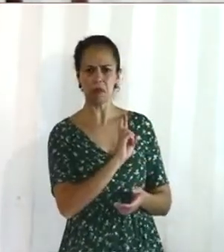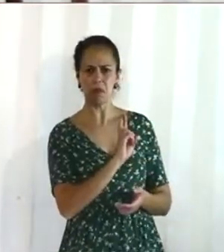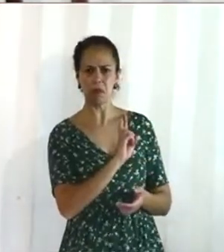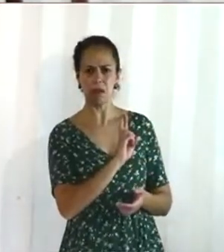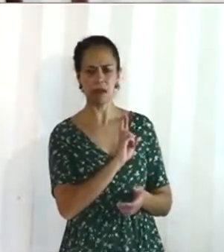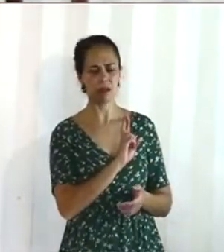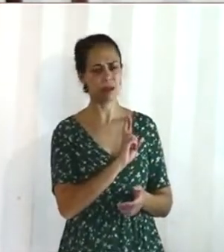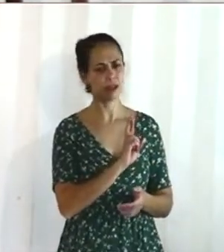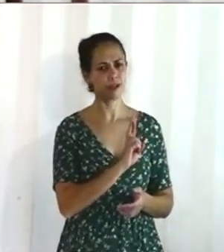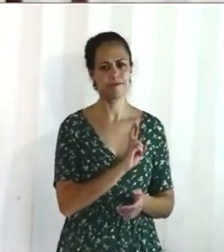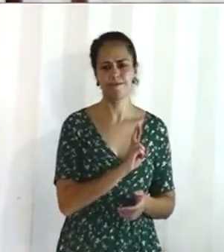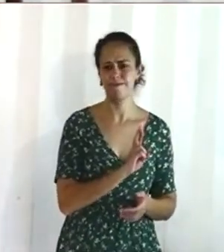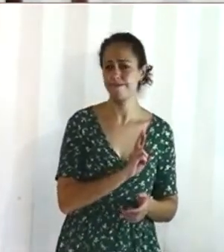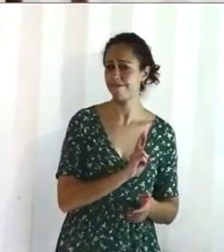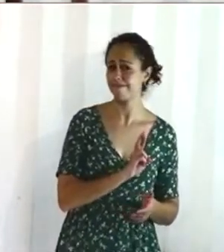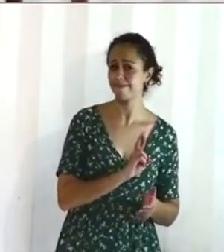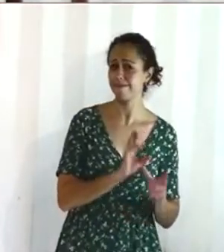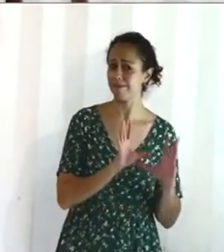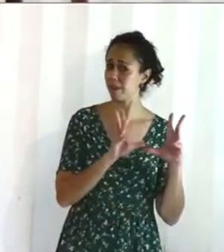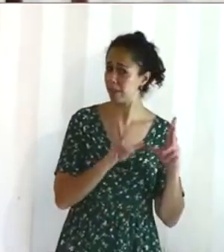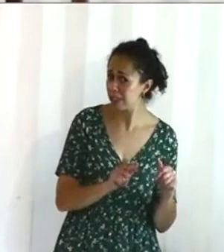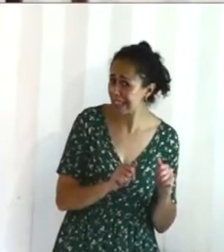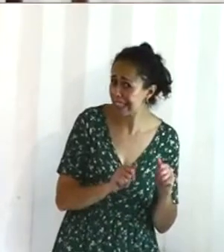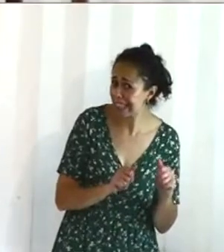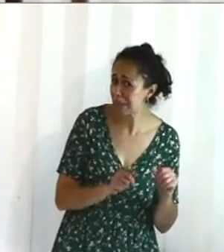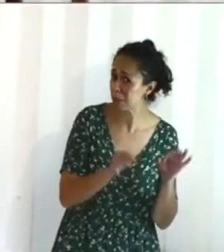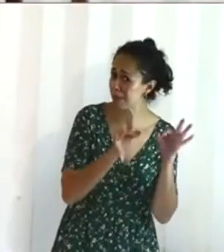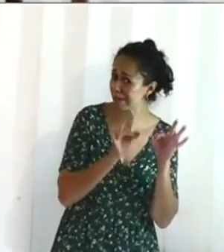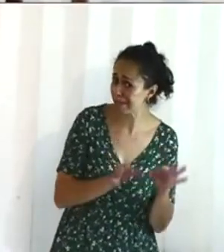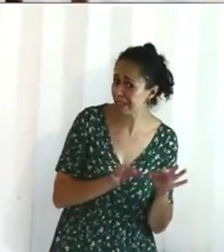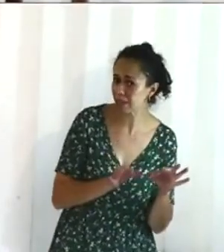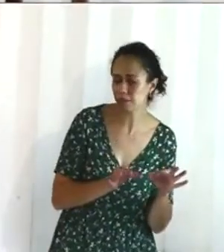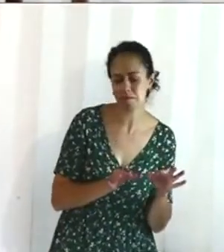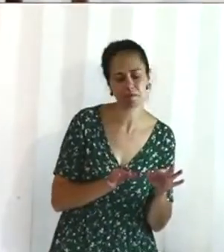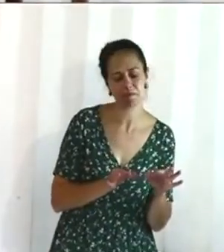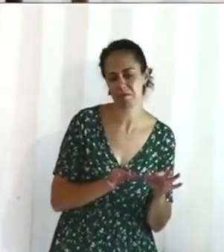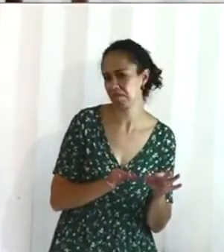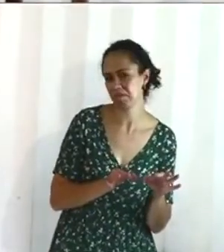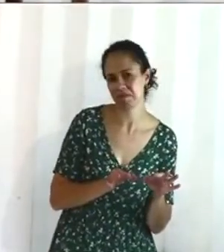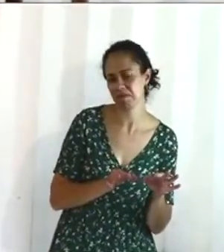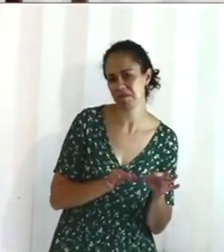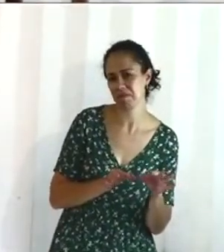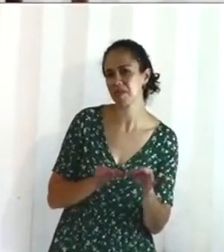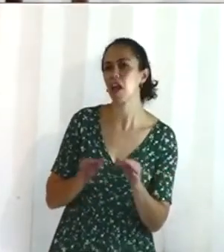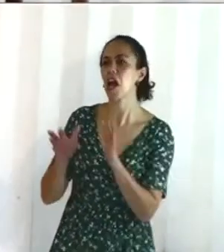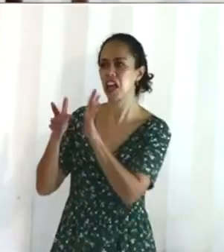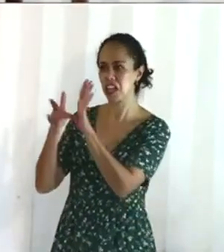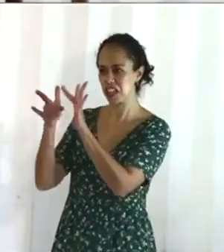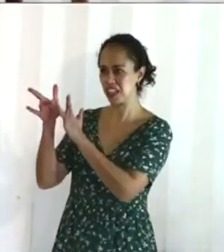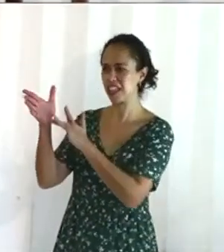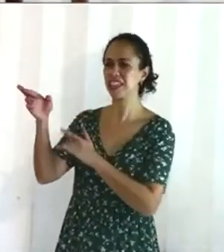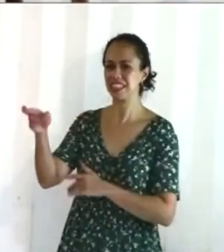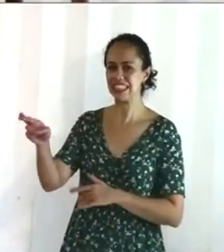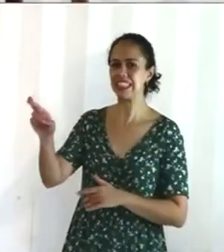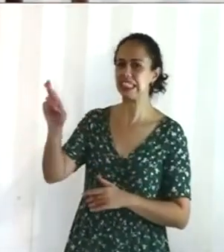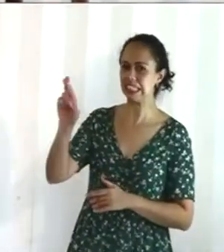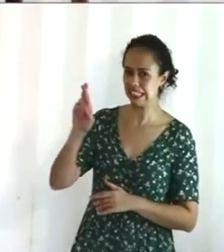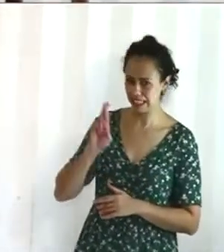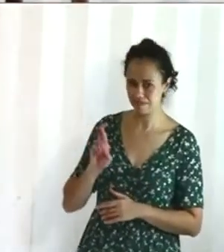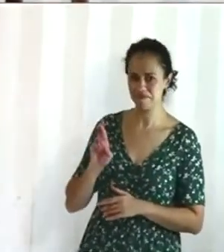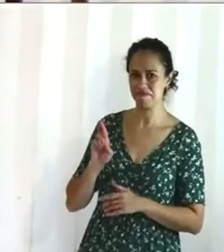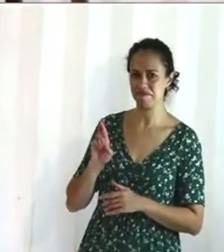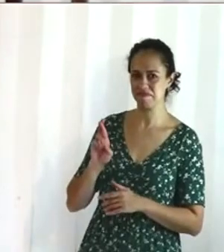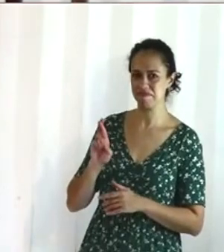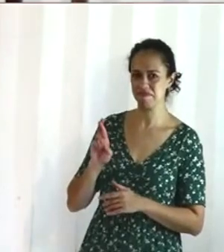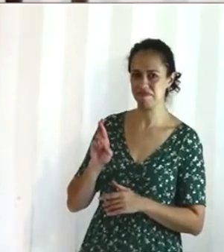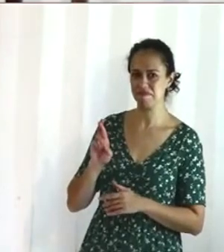que tua dor, que a tua angústia, todas as respostas você vai encontrar em Cristo.